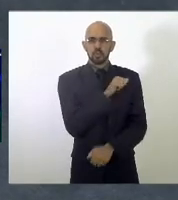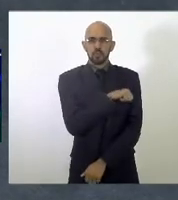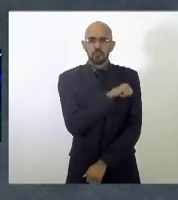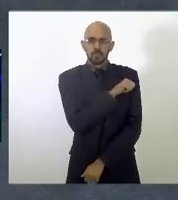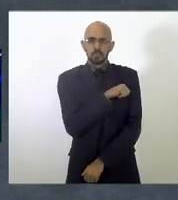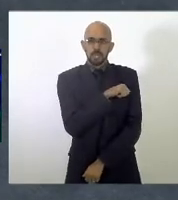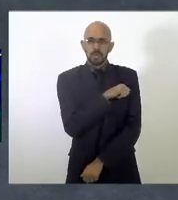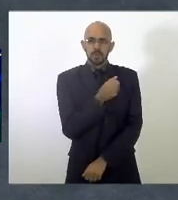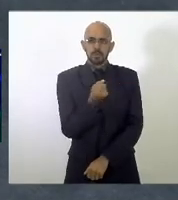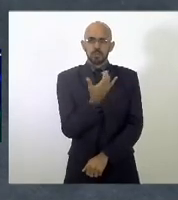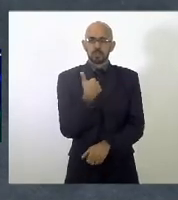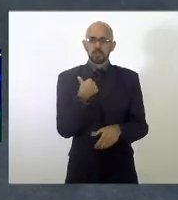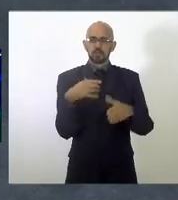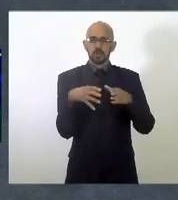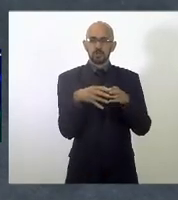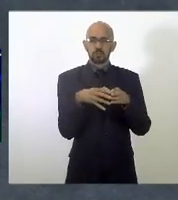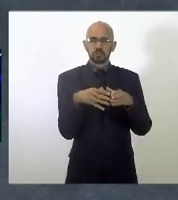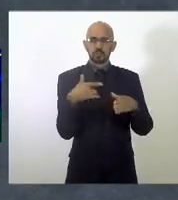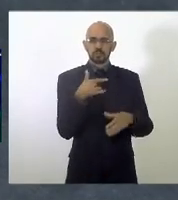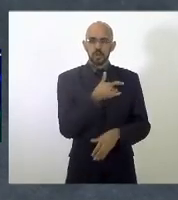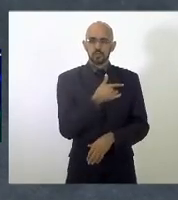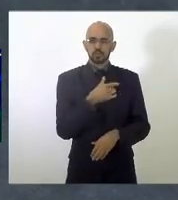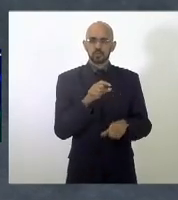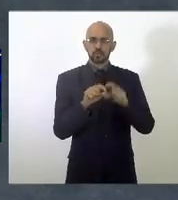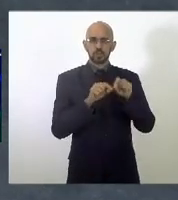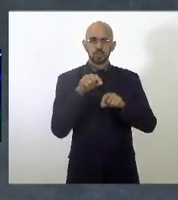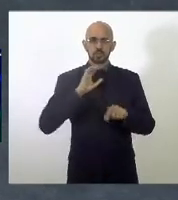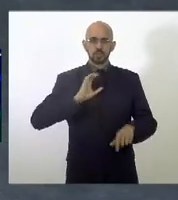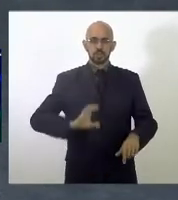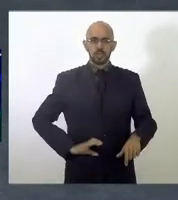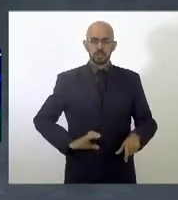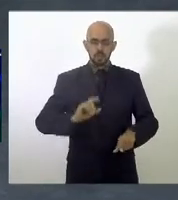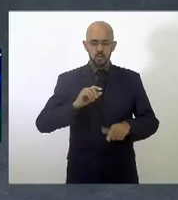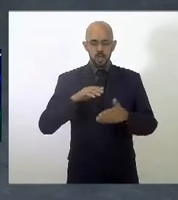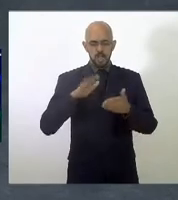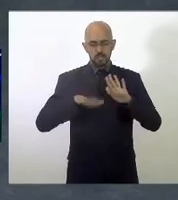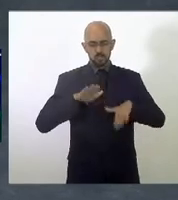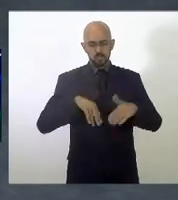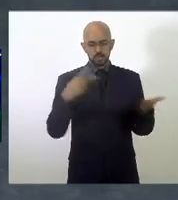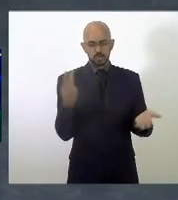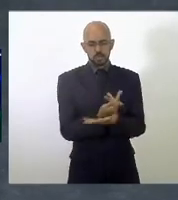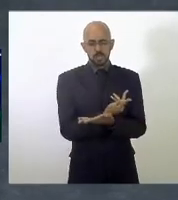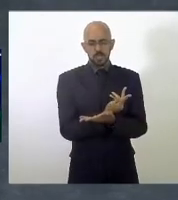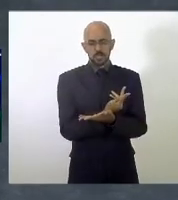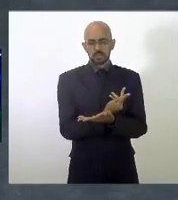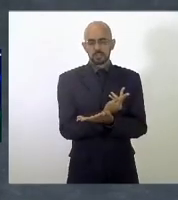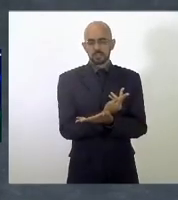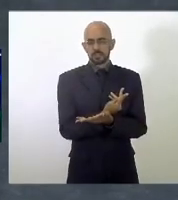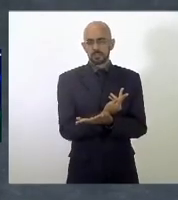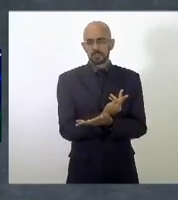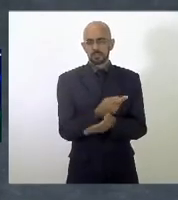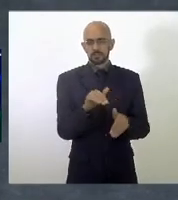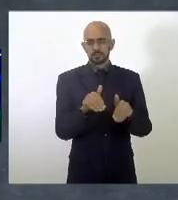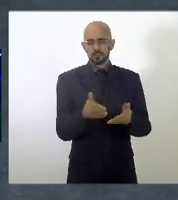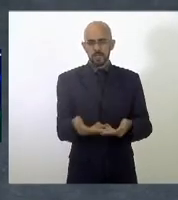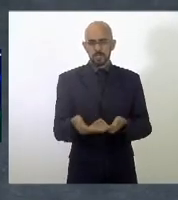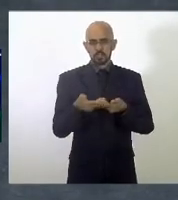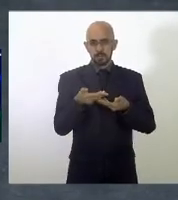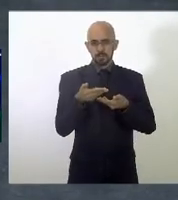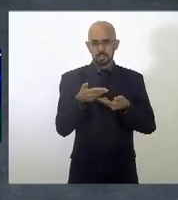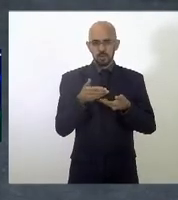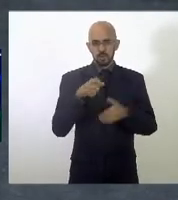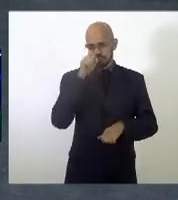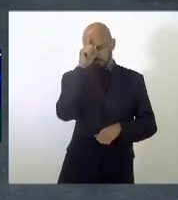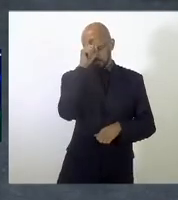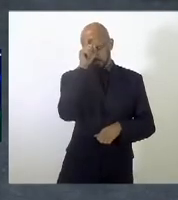parte da Comissão de Saúde, o que o cidadão e a cidadã, às vezes, passa numa recepção de um hospital, seja público ou